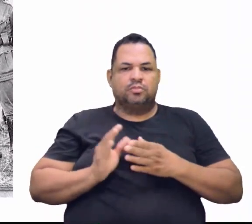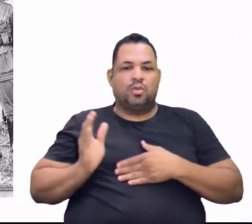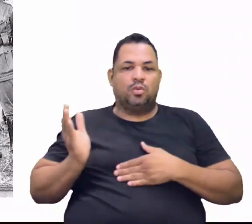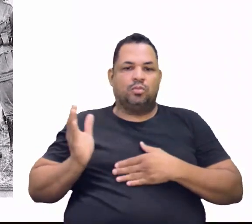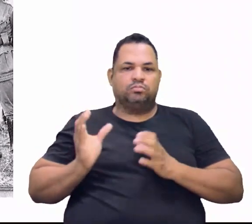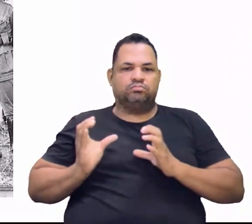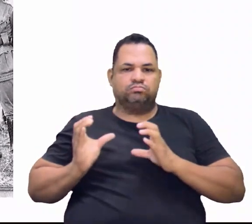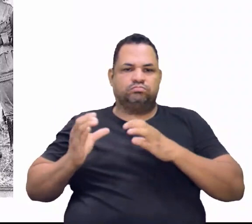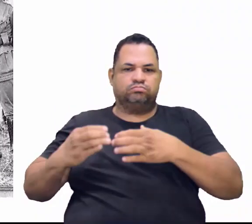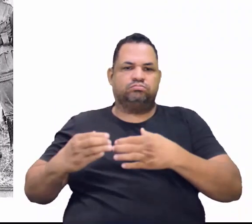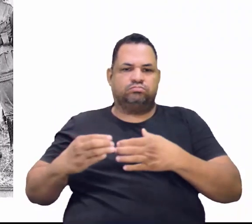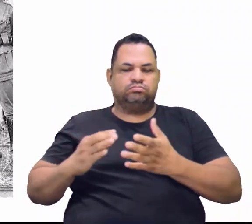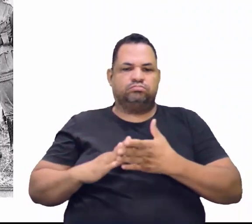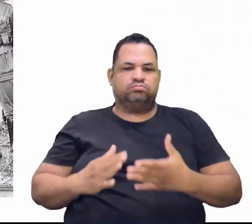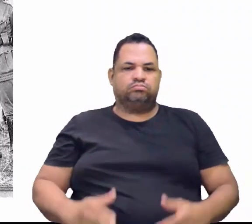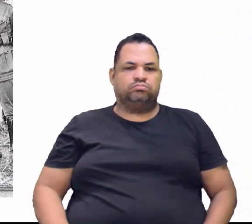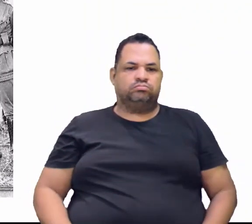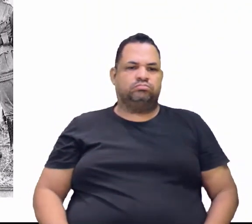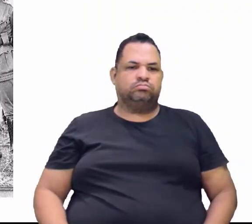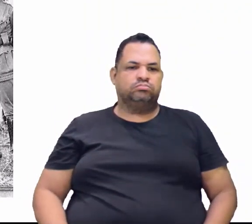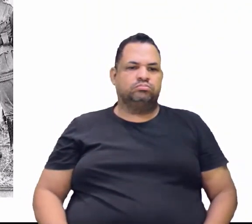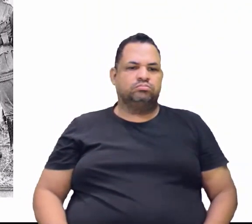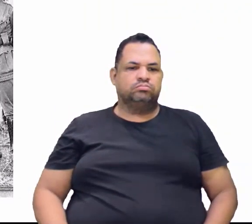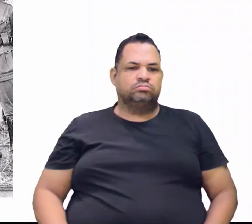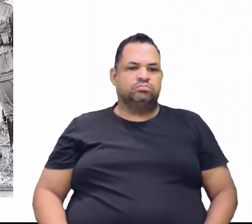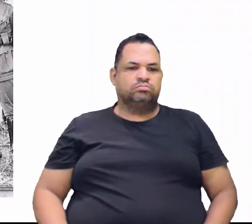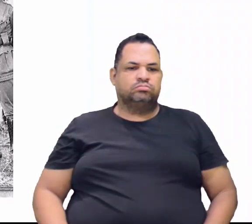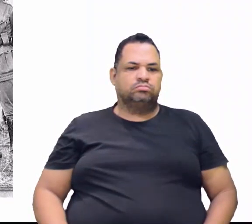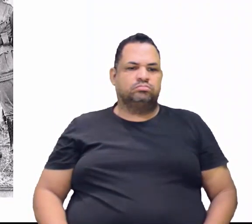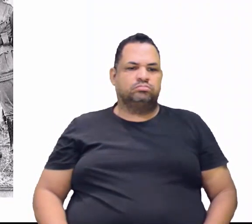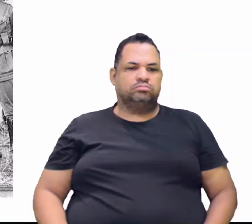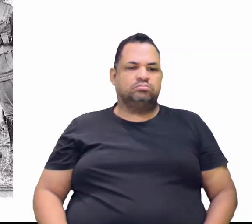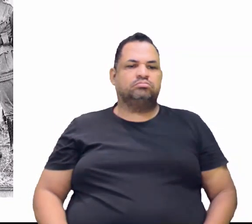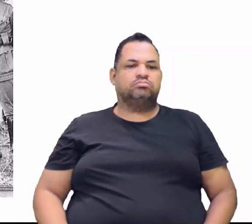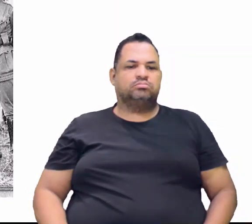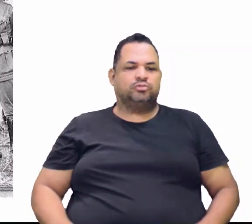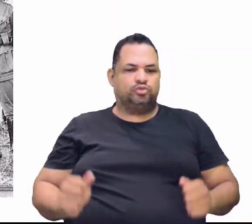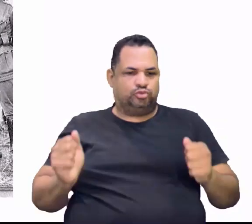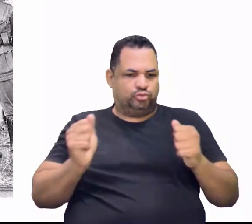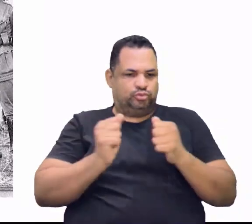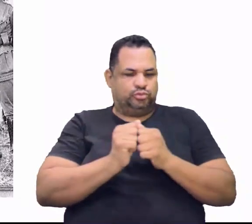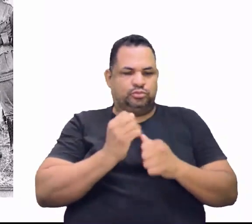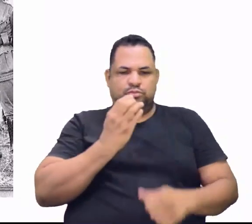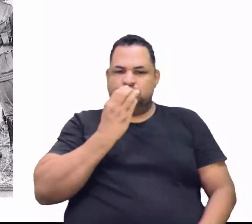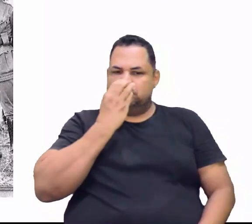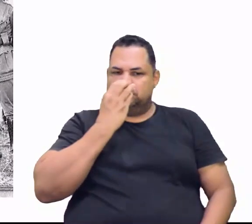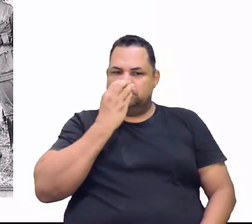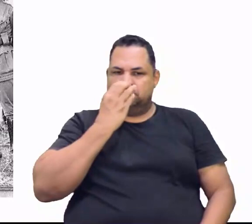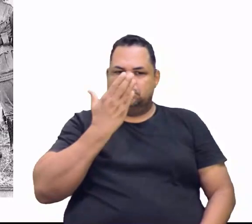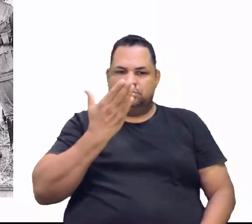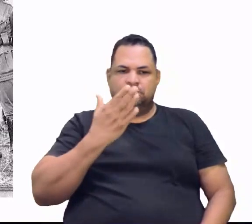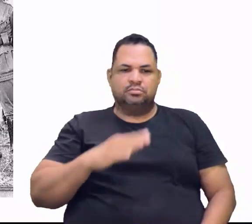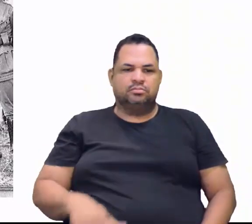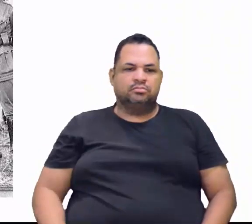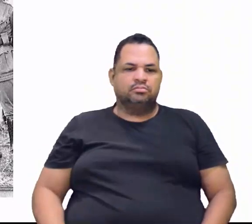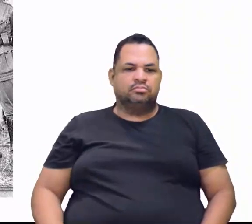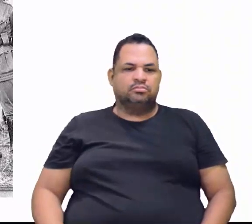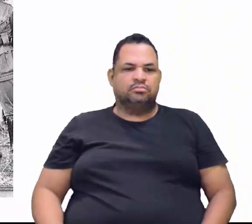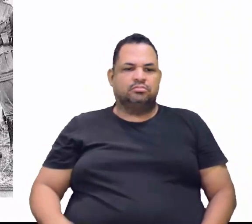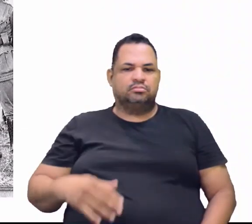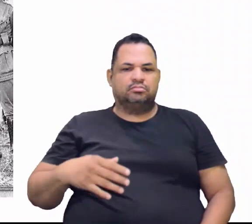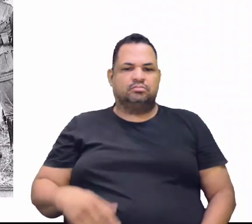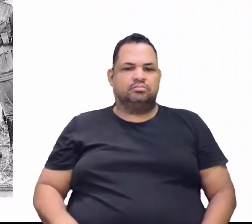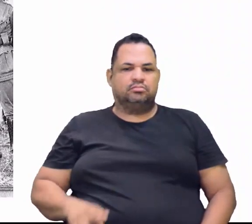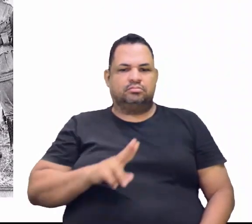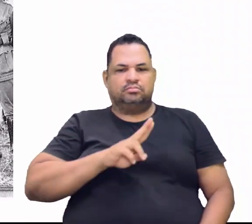Estado-Maior. E ele não abria mão dos seus cães. Esse daqui era um pastor alemão,